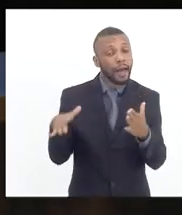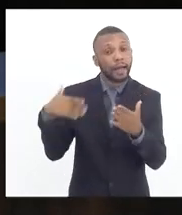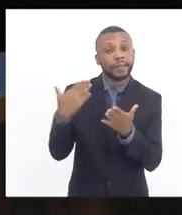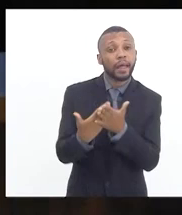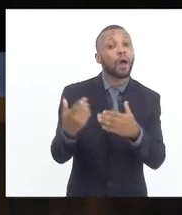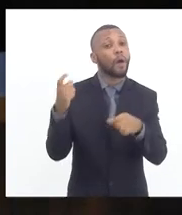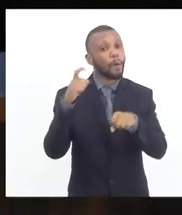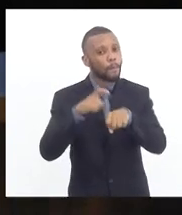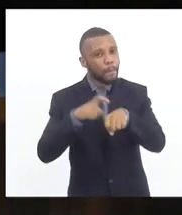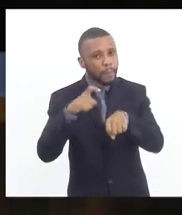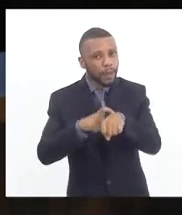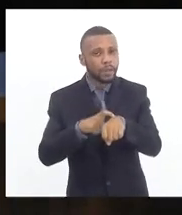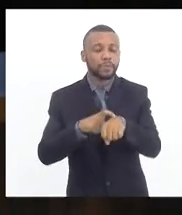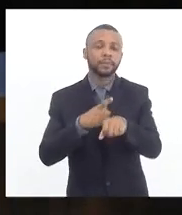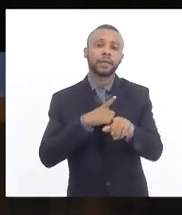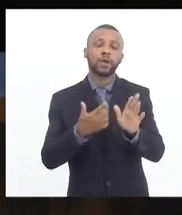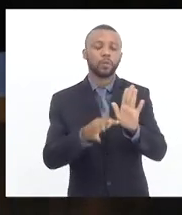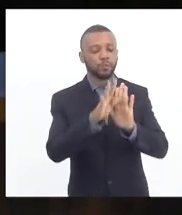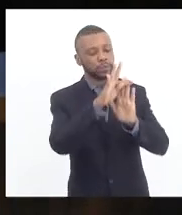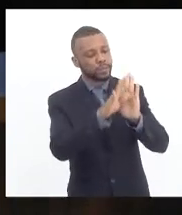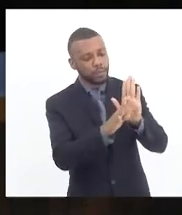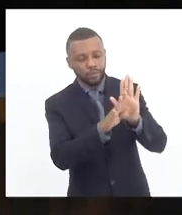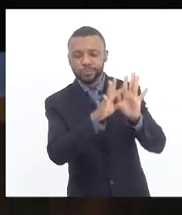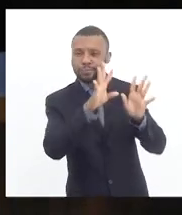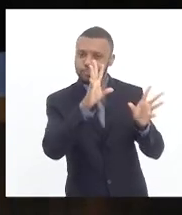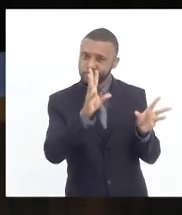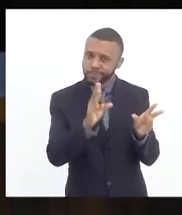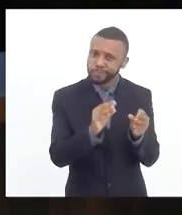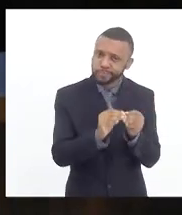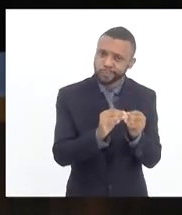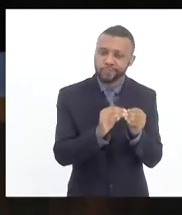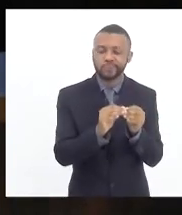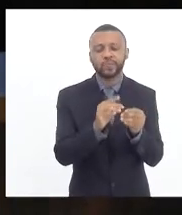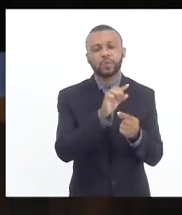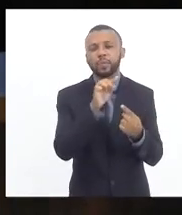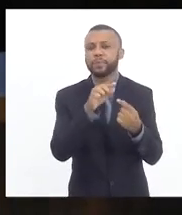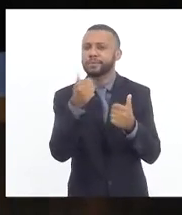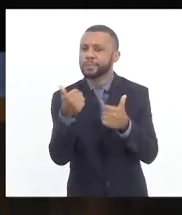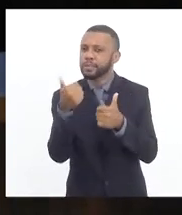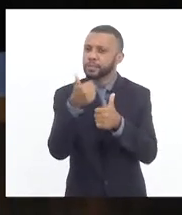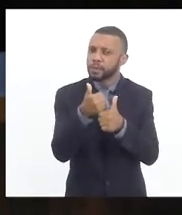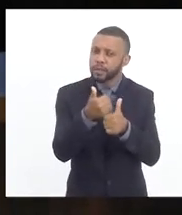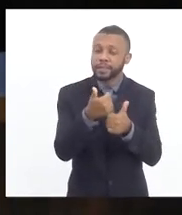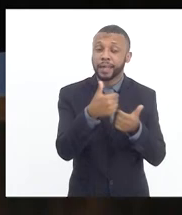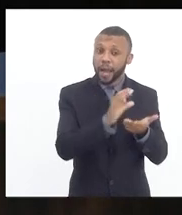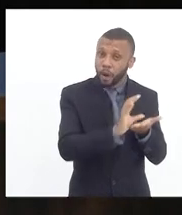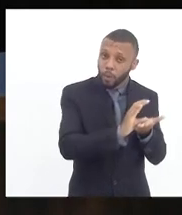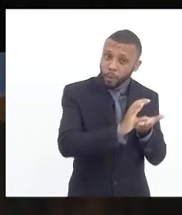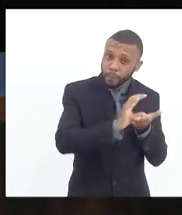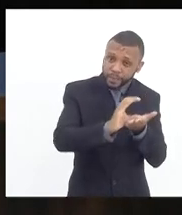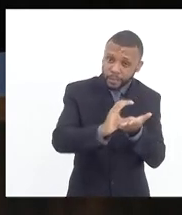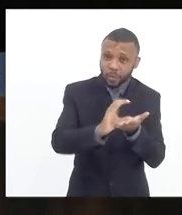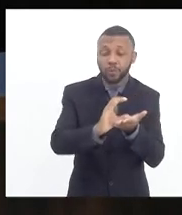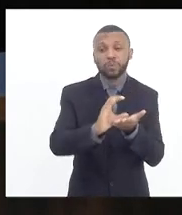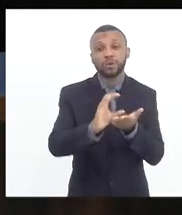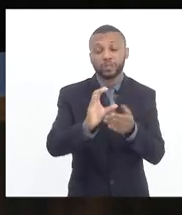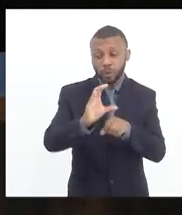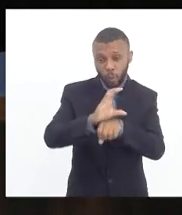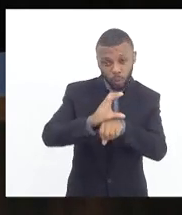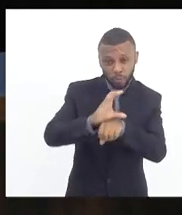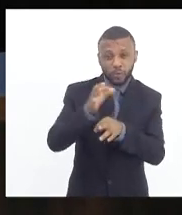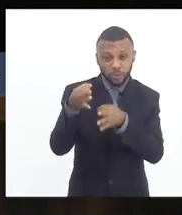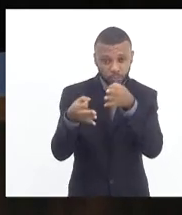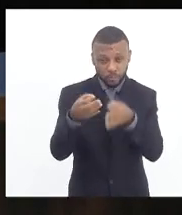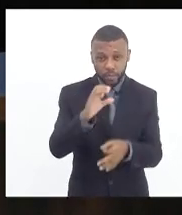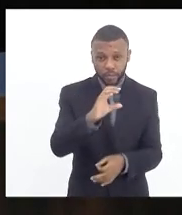chegar no texto final através de um substitutivo da ccj haverá inúmeras